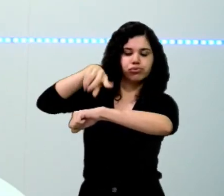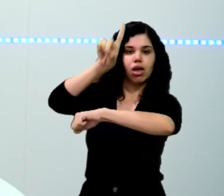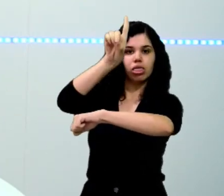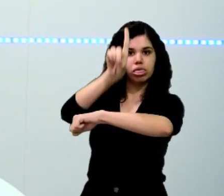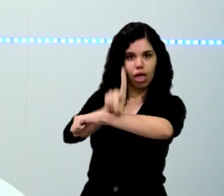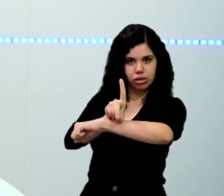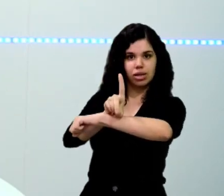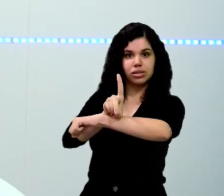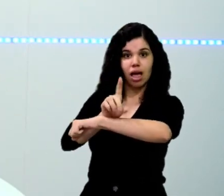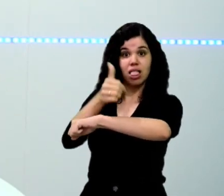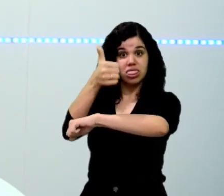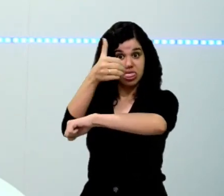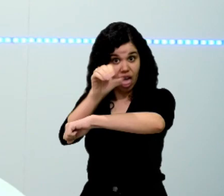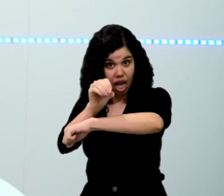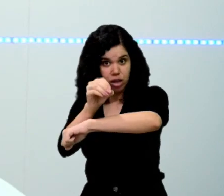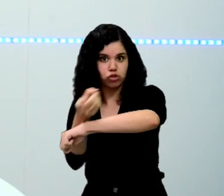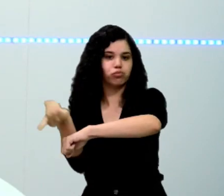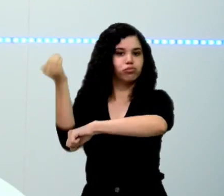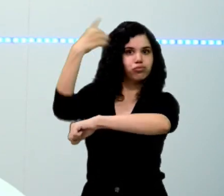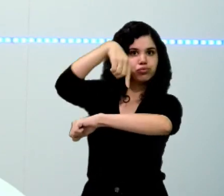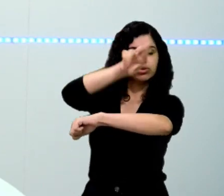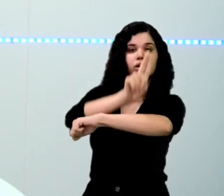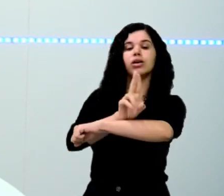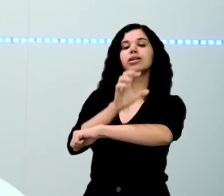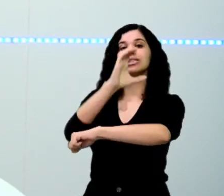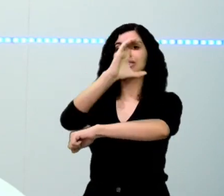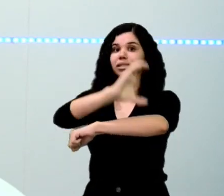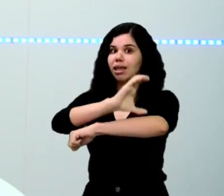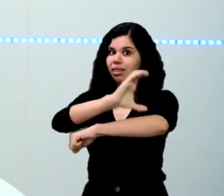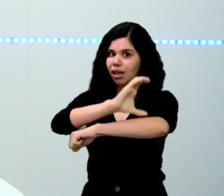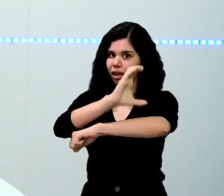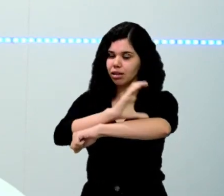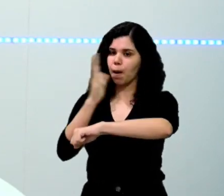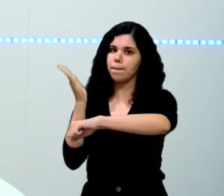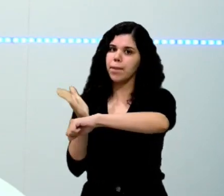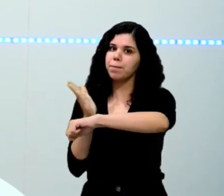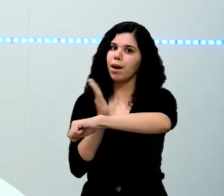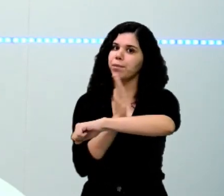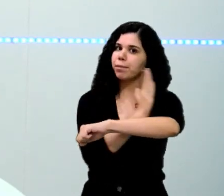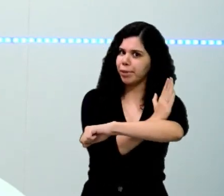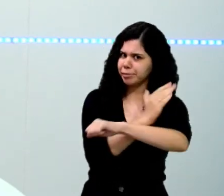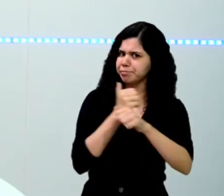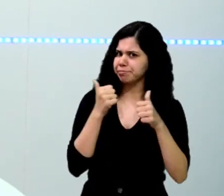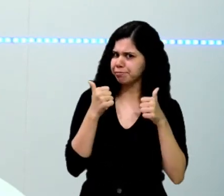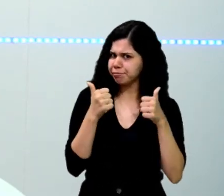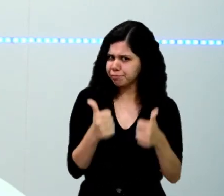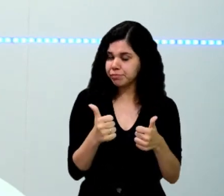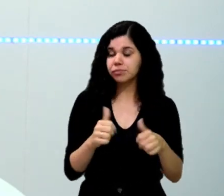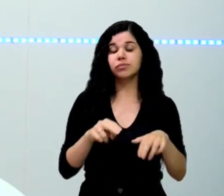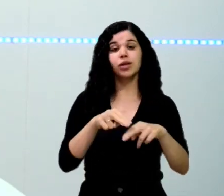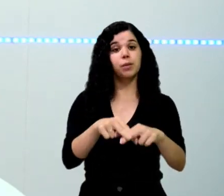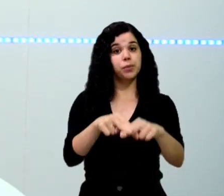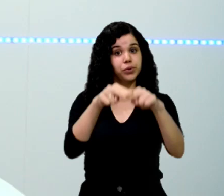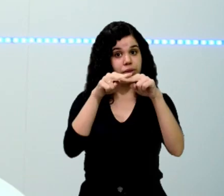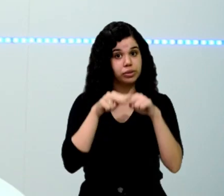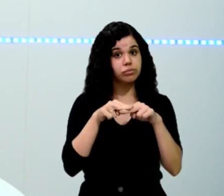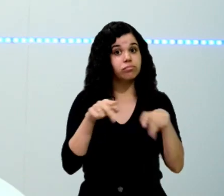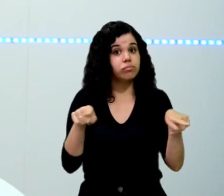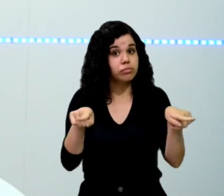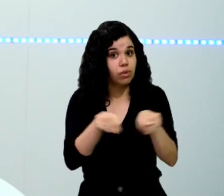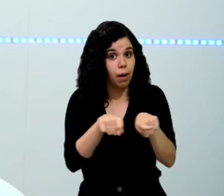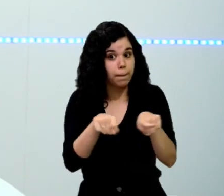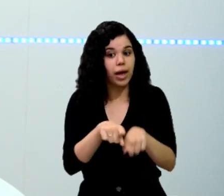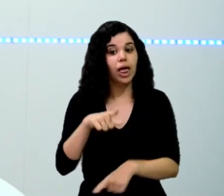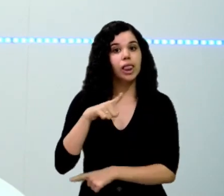10 dezenas trocamos por uma centena. E assim vai. Mas também ele tem um